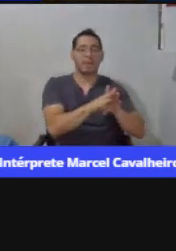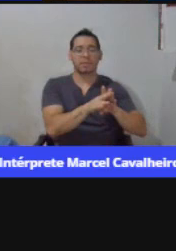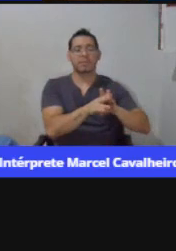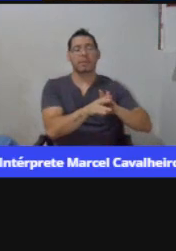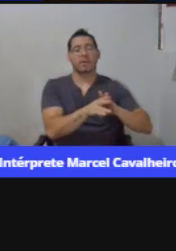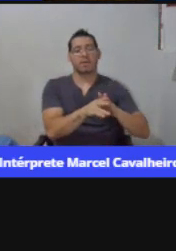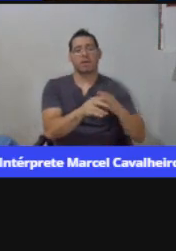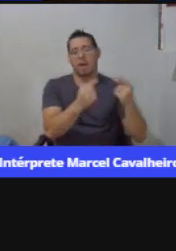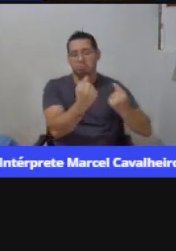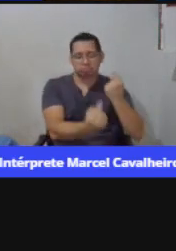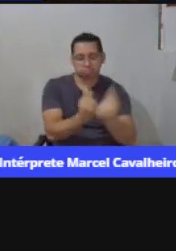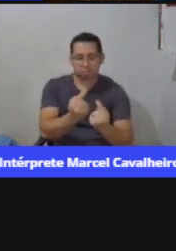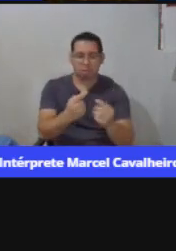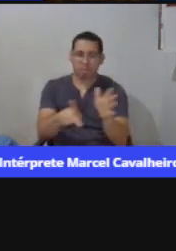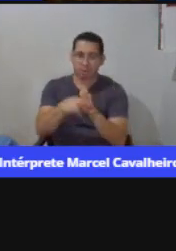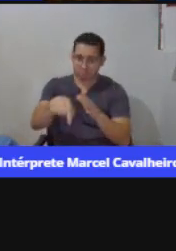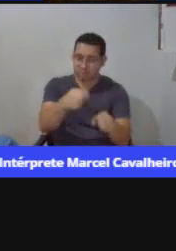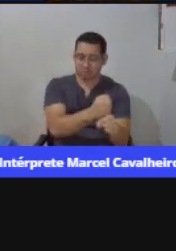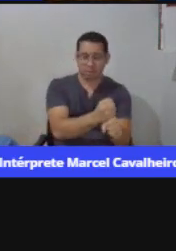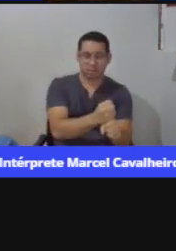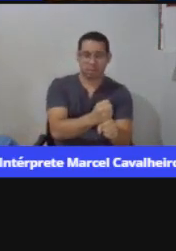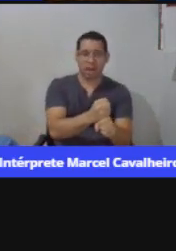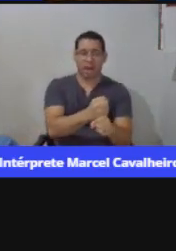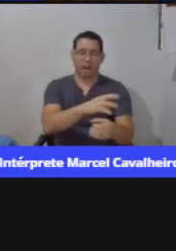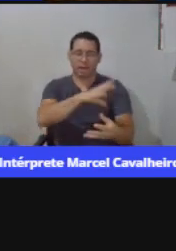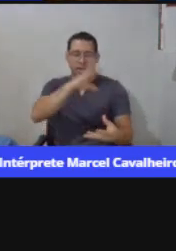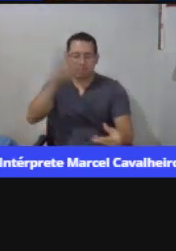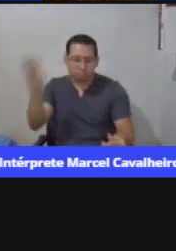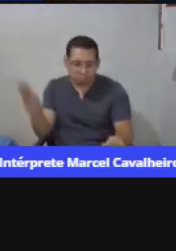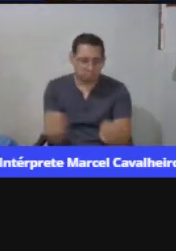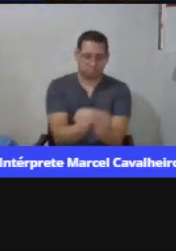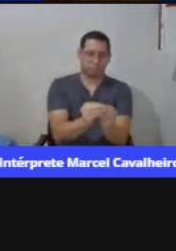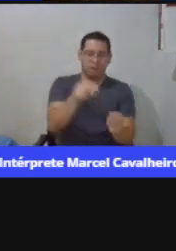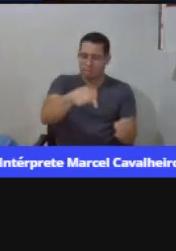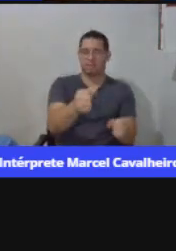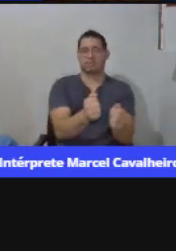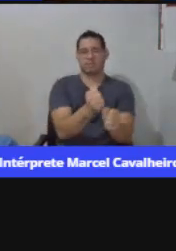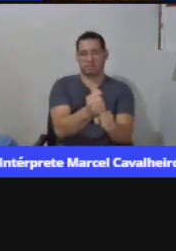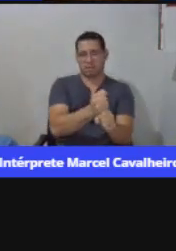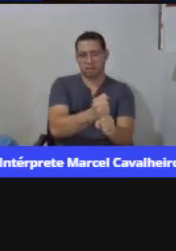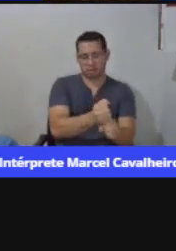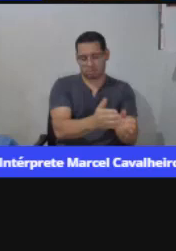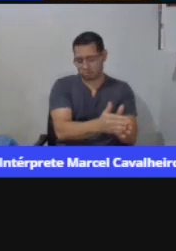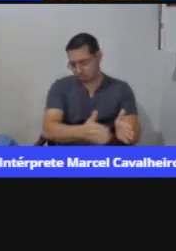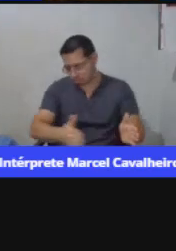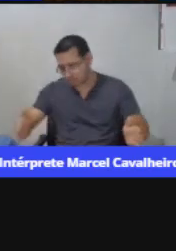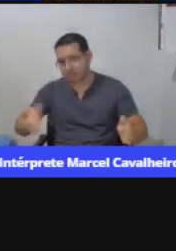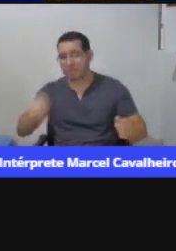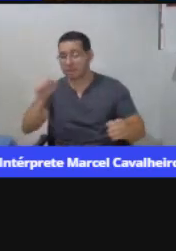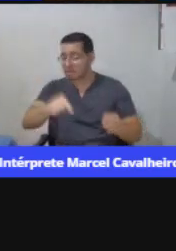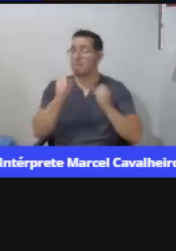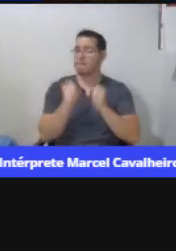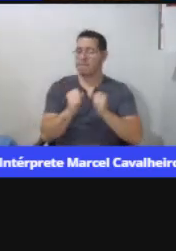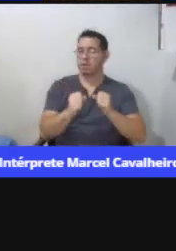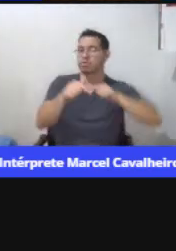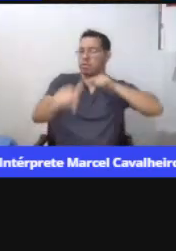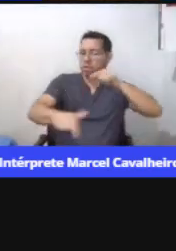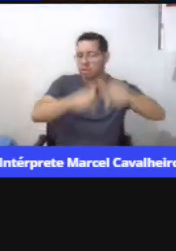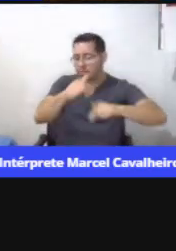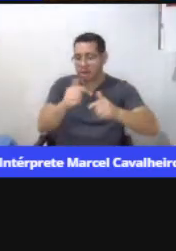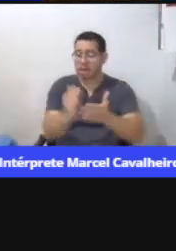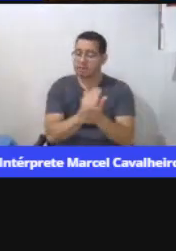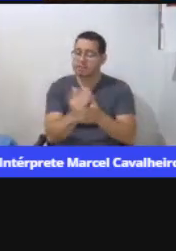do ano vigente e colocamos num ano só, certo? Assim, é possível trabalhar, né, retomar